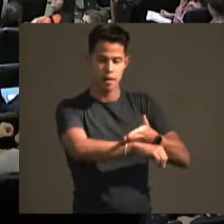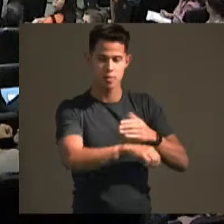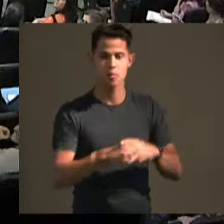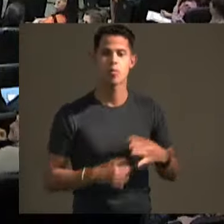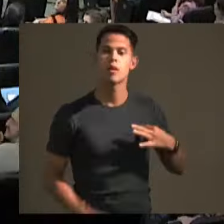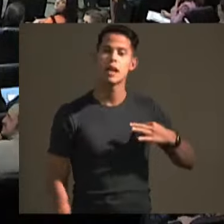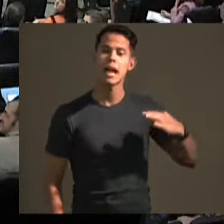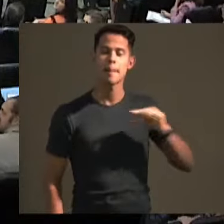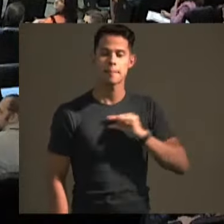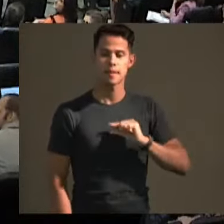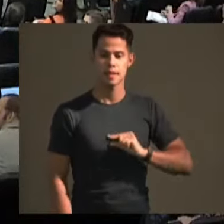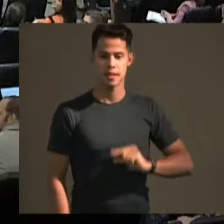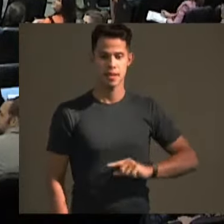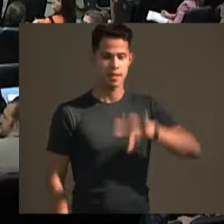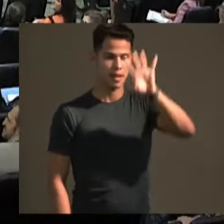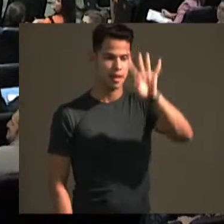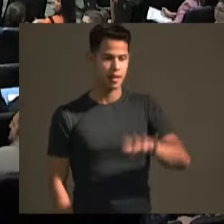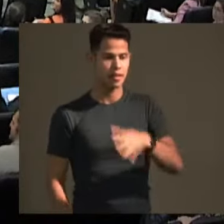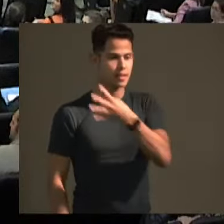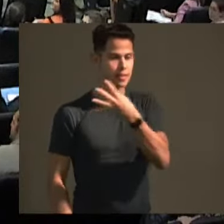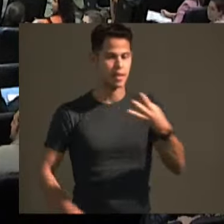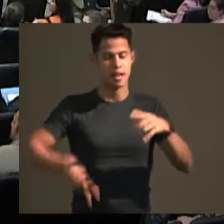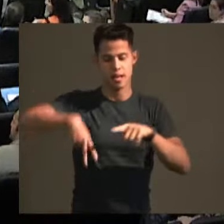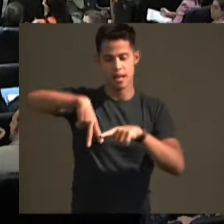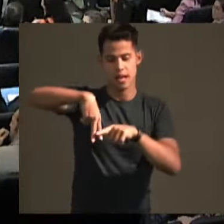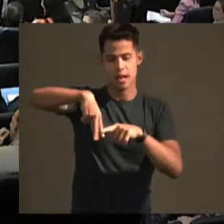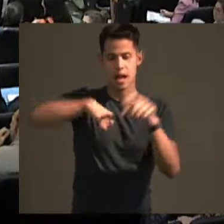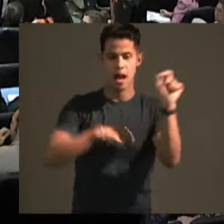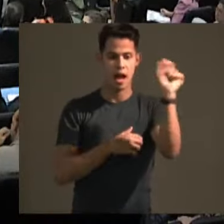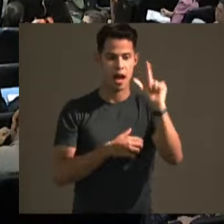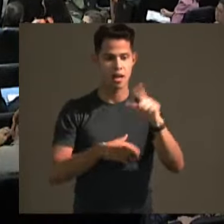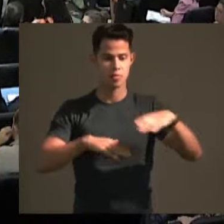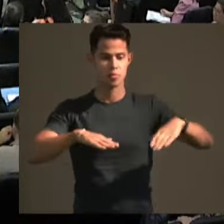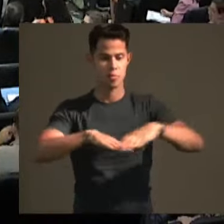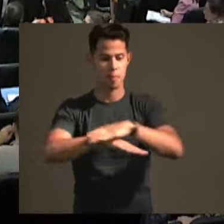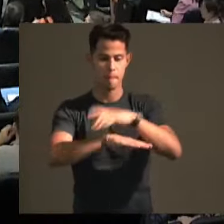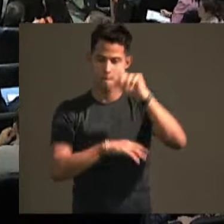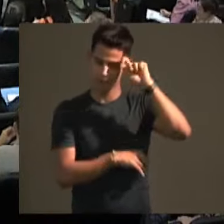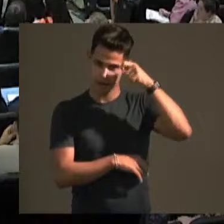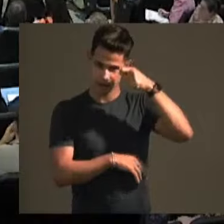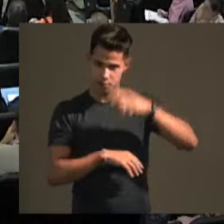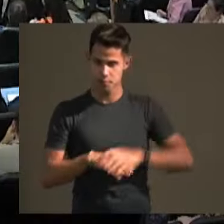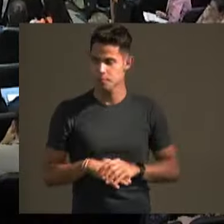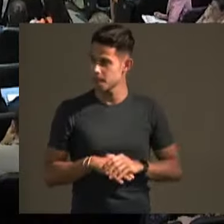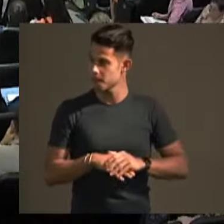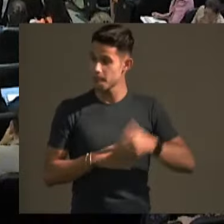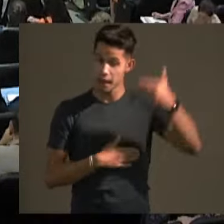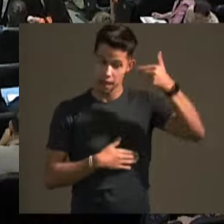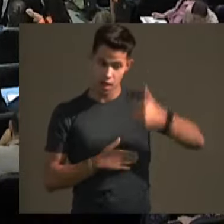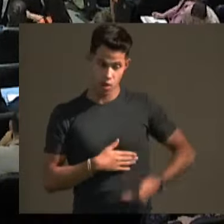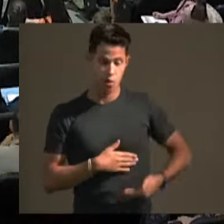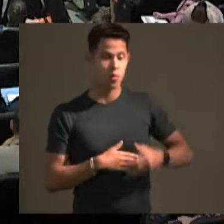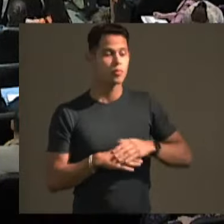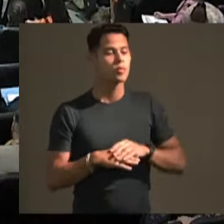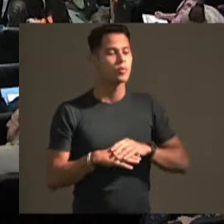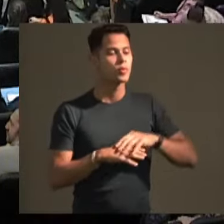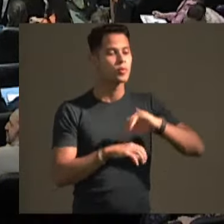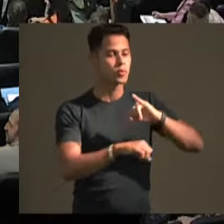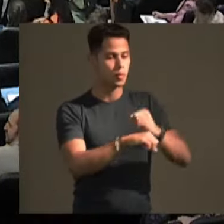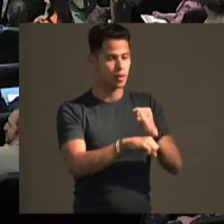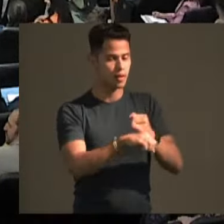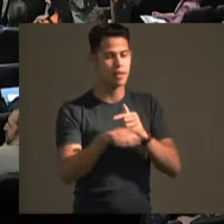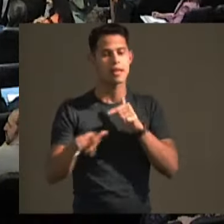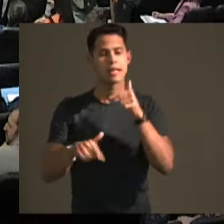camisa listrada e calça azul, sapato preto. Sou de Joinville e trabalho